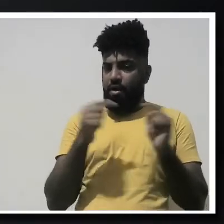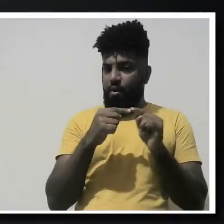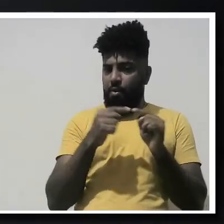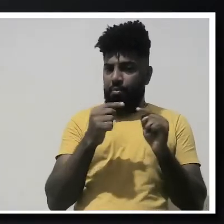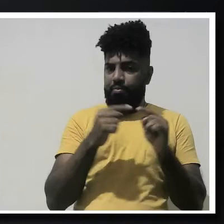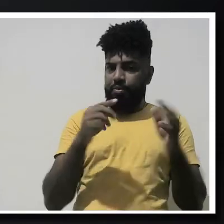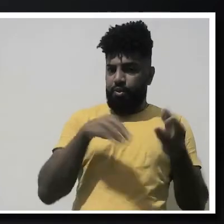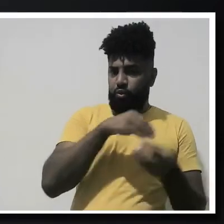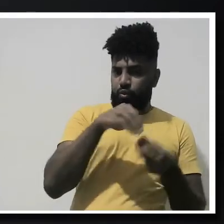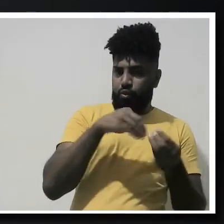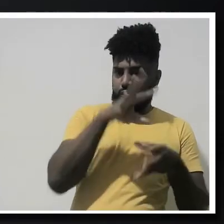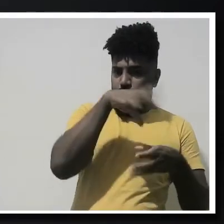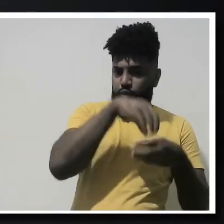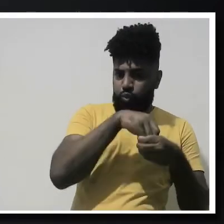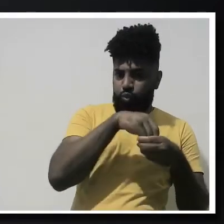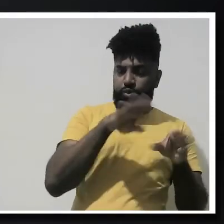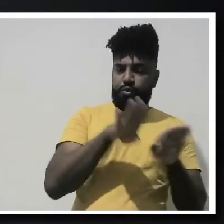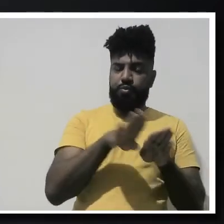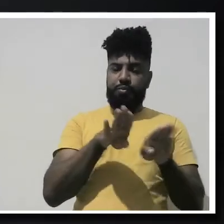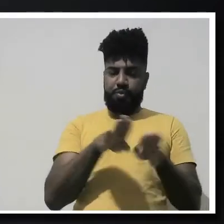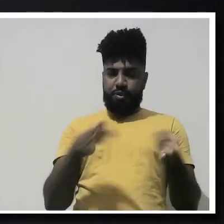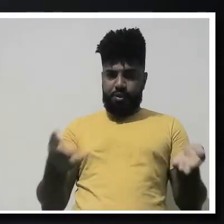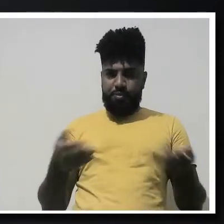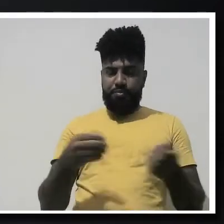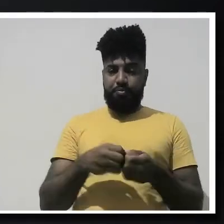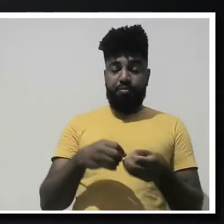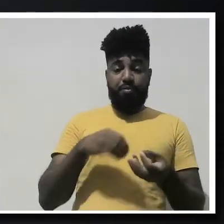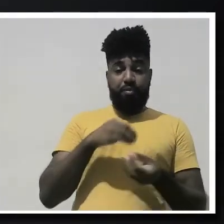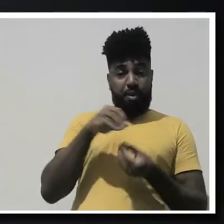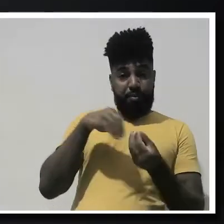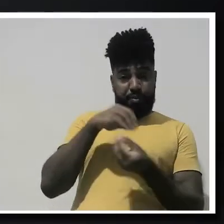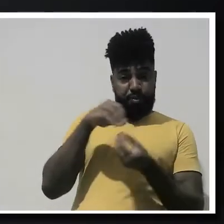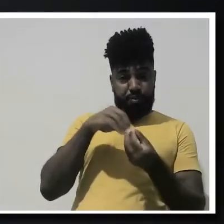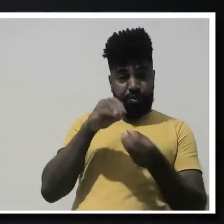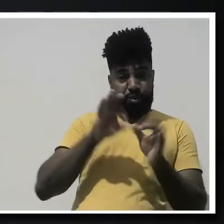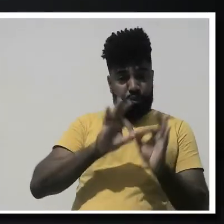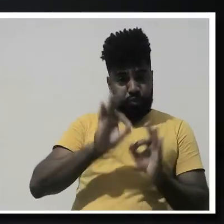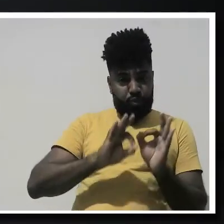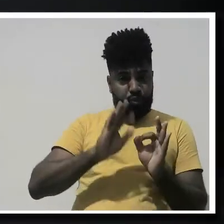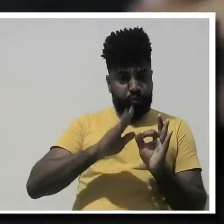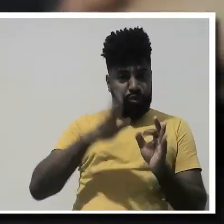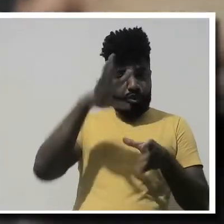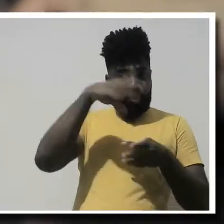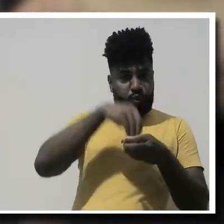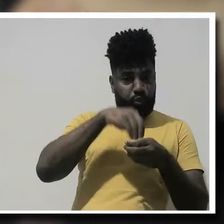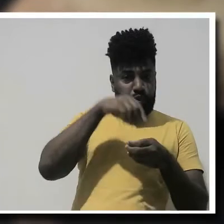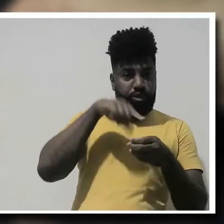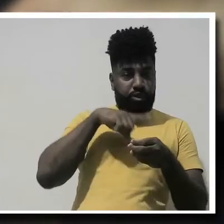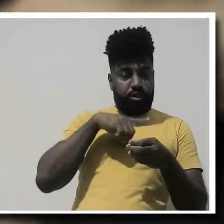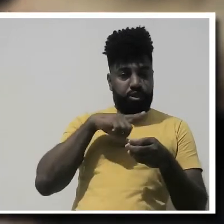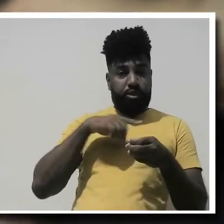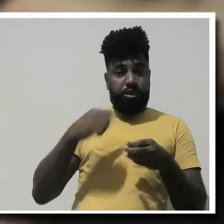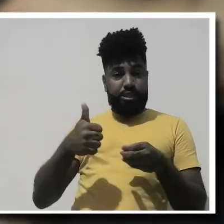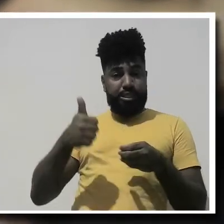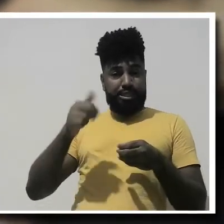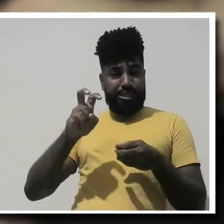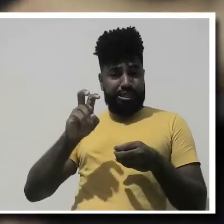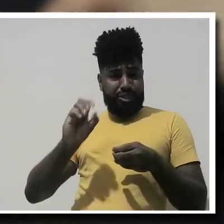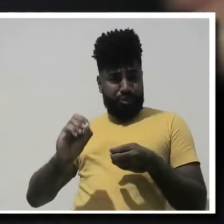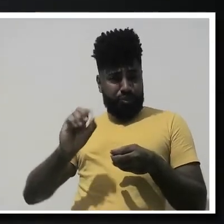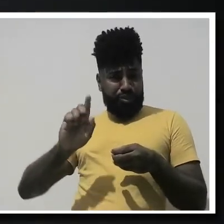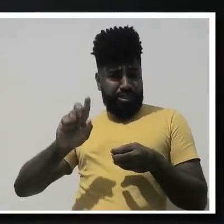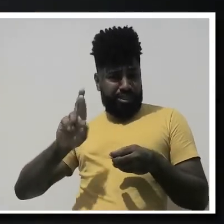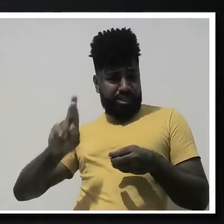para expressar essas concentrações. E nós temos também essa solução que nós preparamos, mas não mostramos na filmagem. Ela tem concentração de